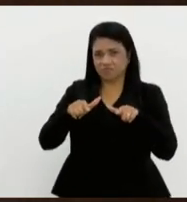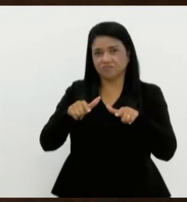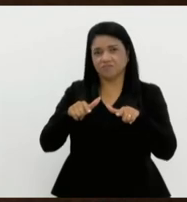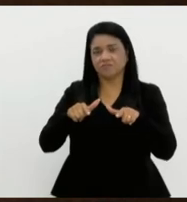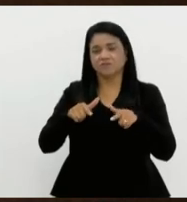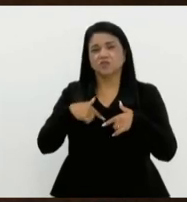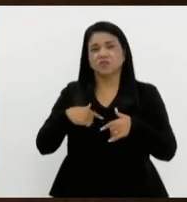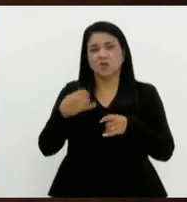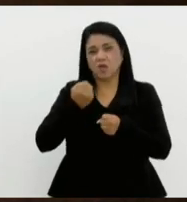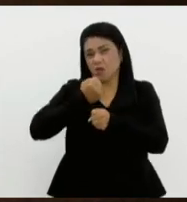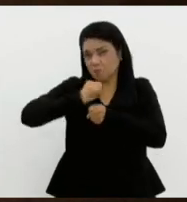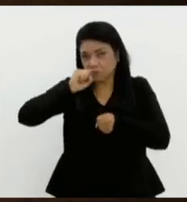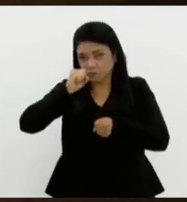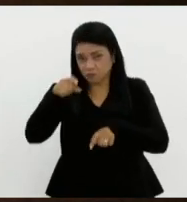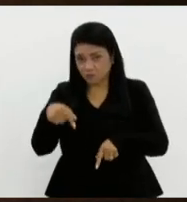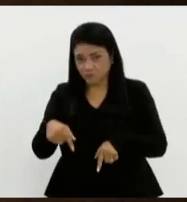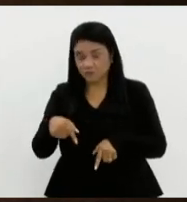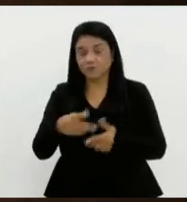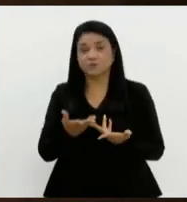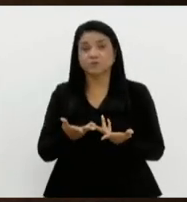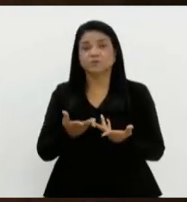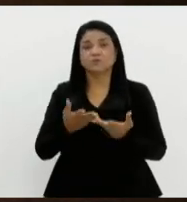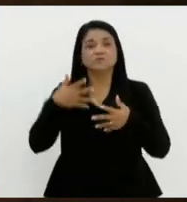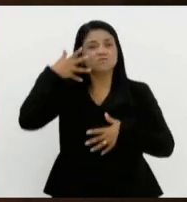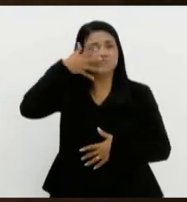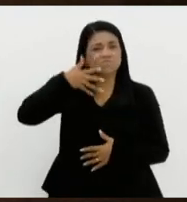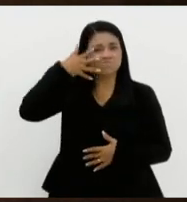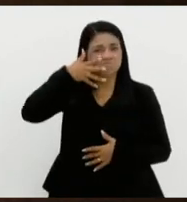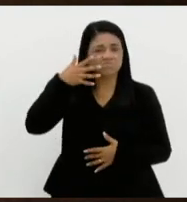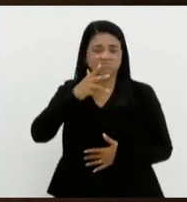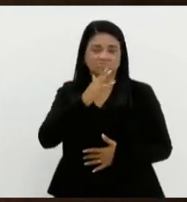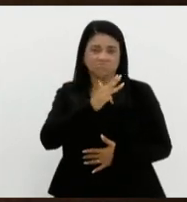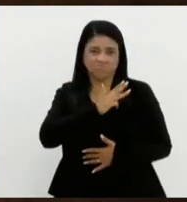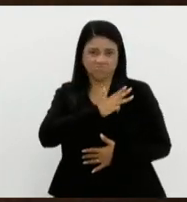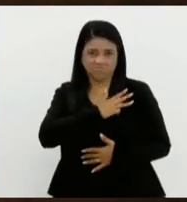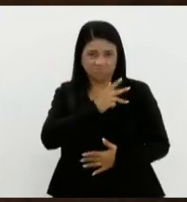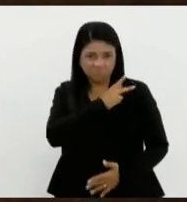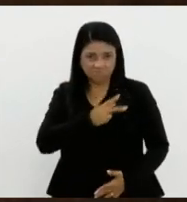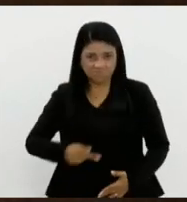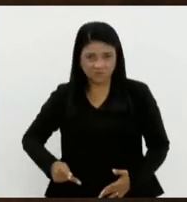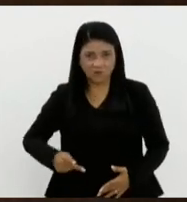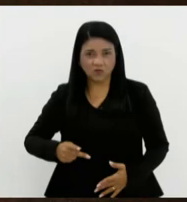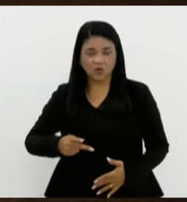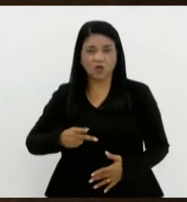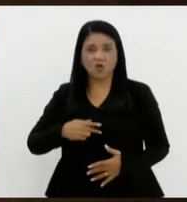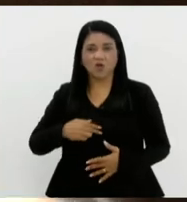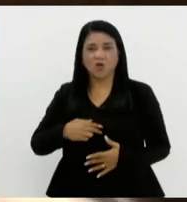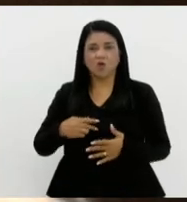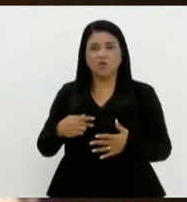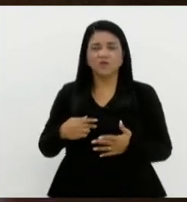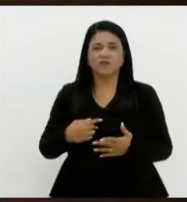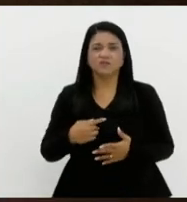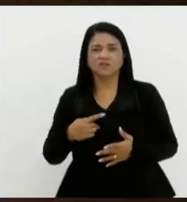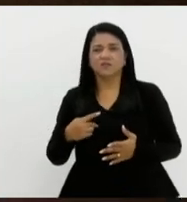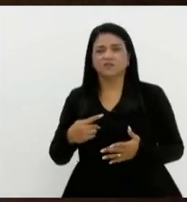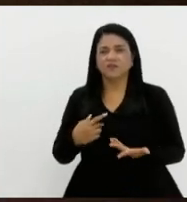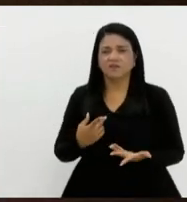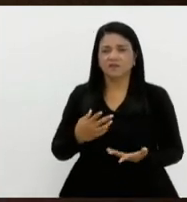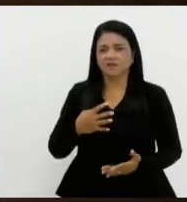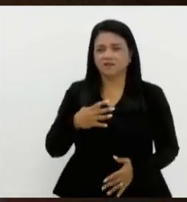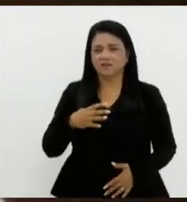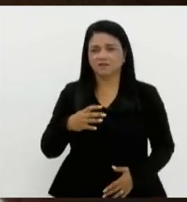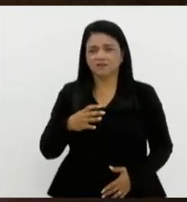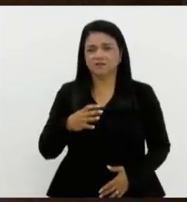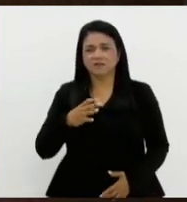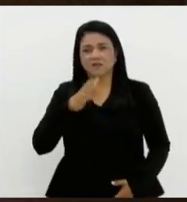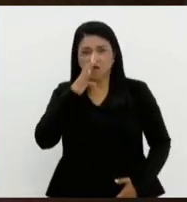que a fala do presidente Lula ter ofendido o povo de Israel. E a